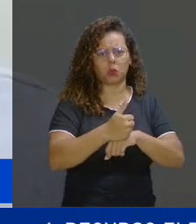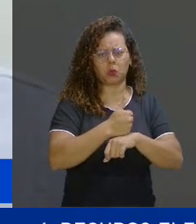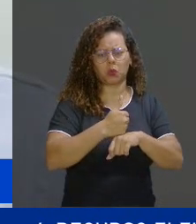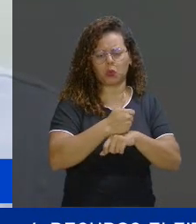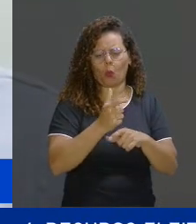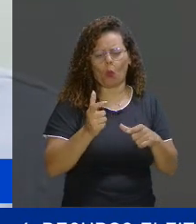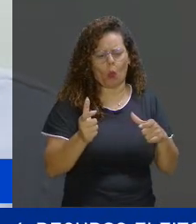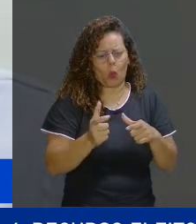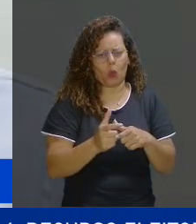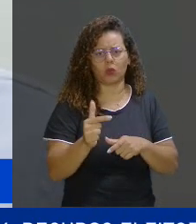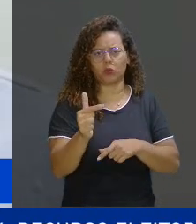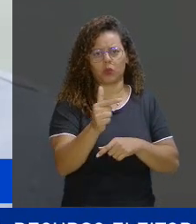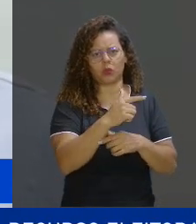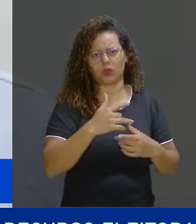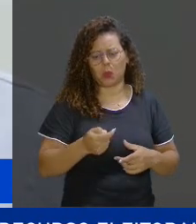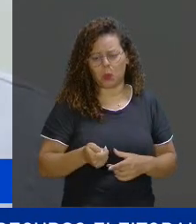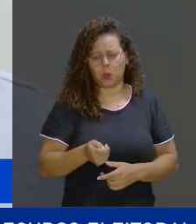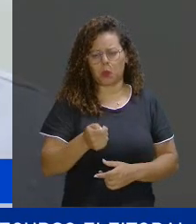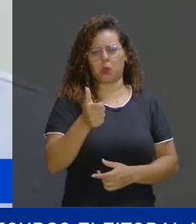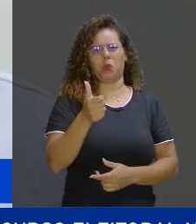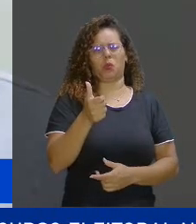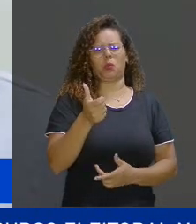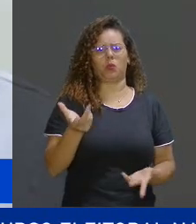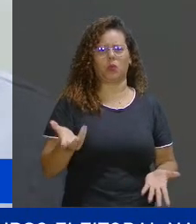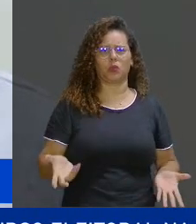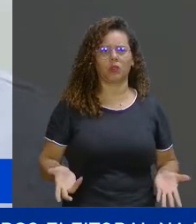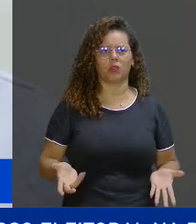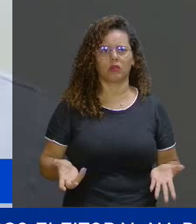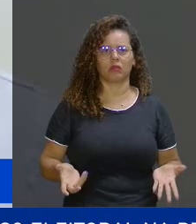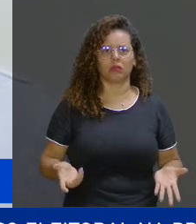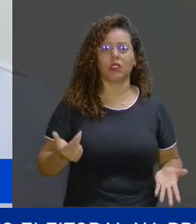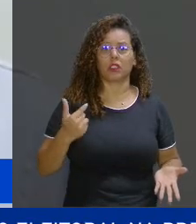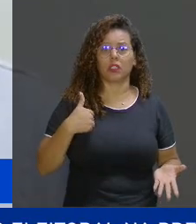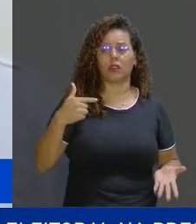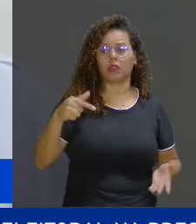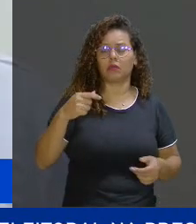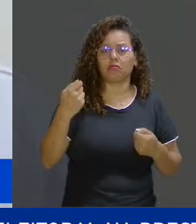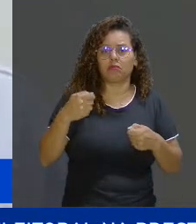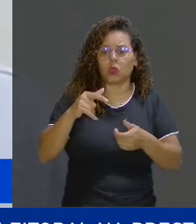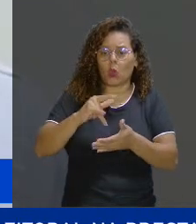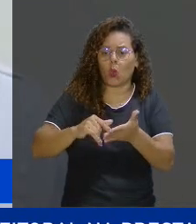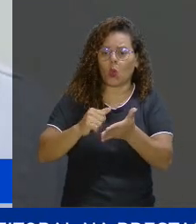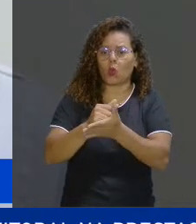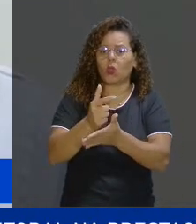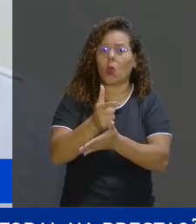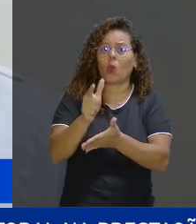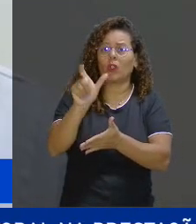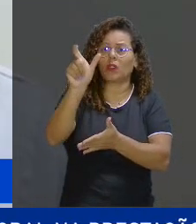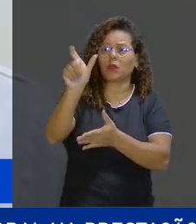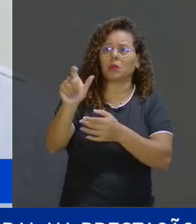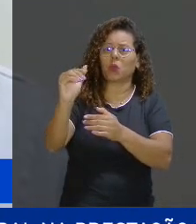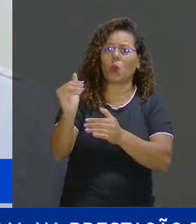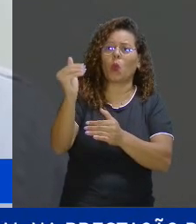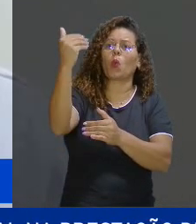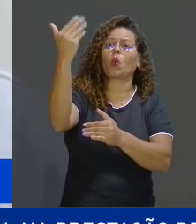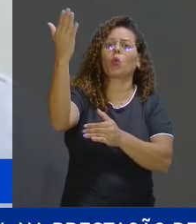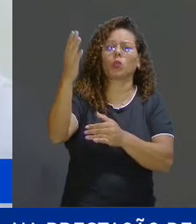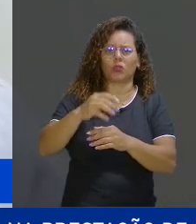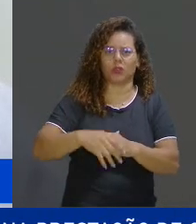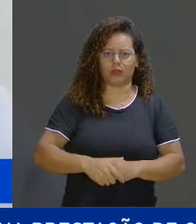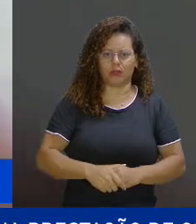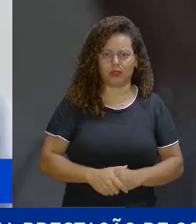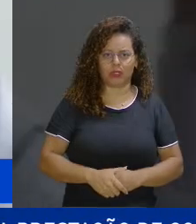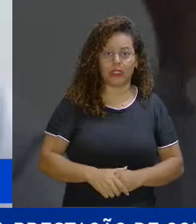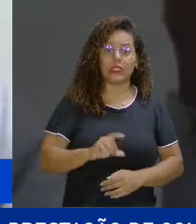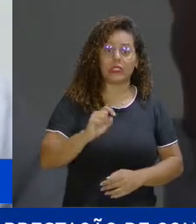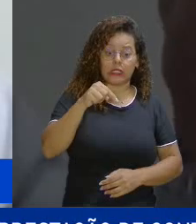Então, nessa prestação de contas, chegou a ser ventilado que o valor pago para uma profissional aqui no Amapá é